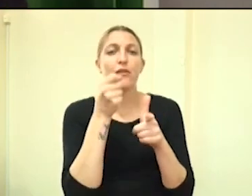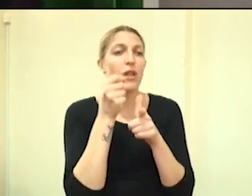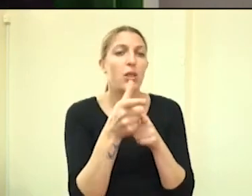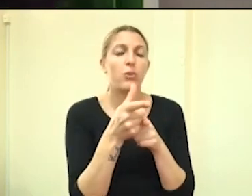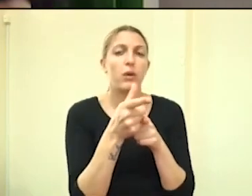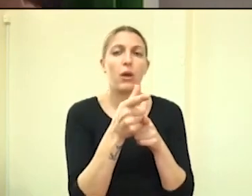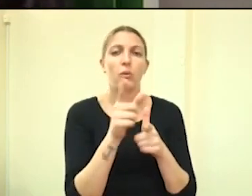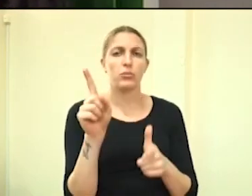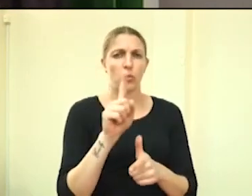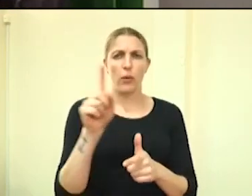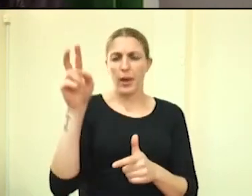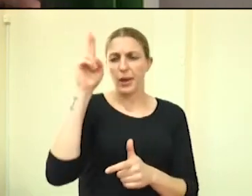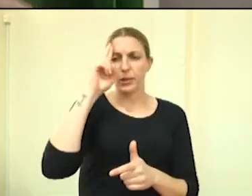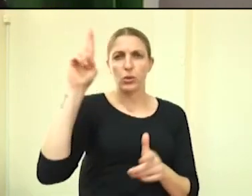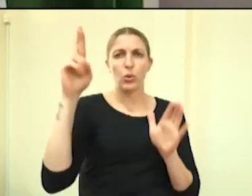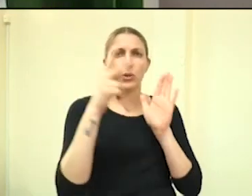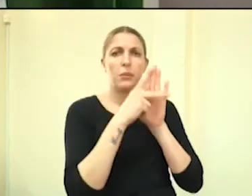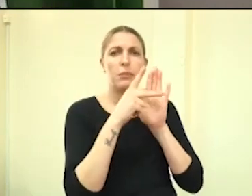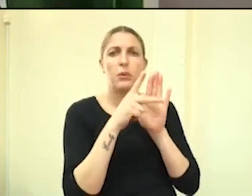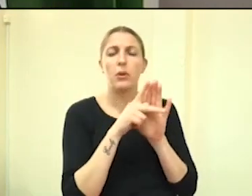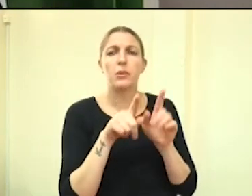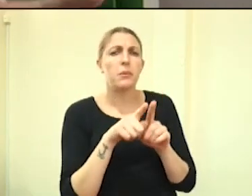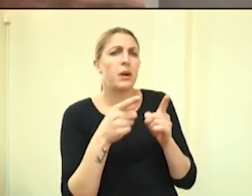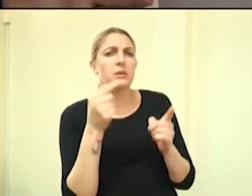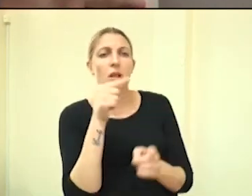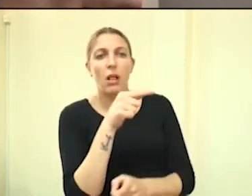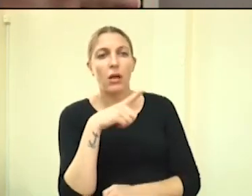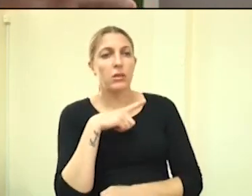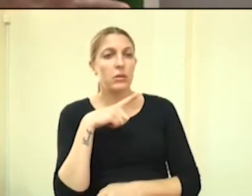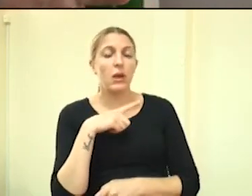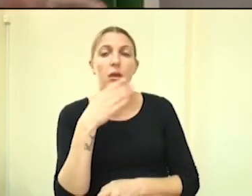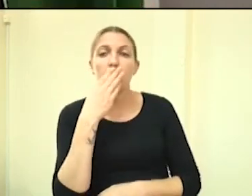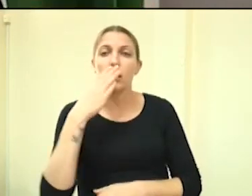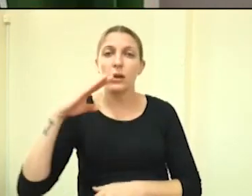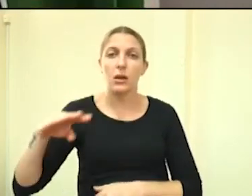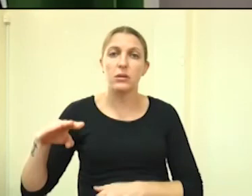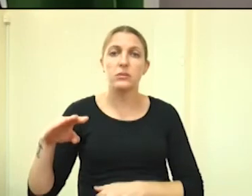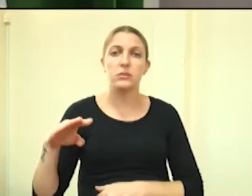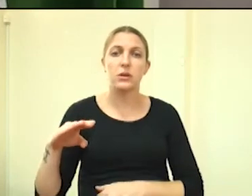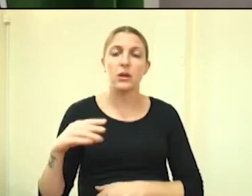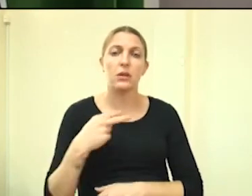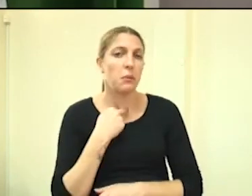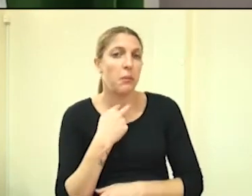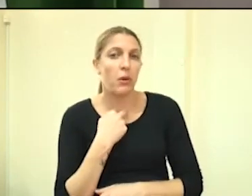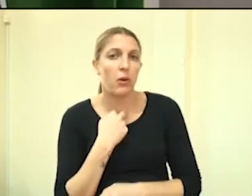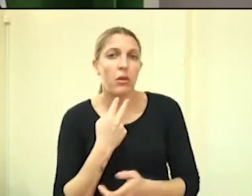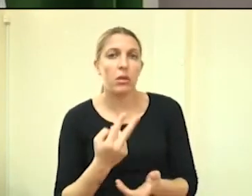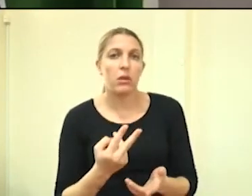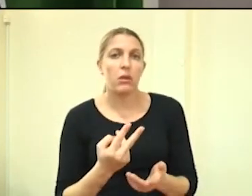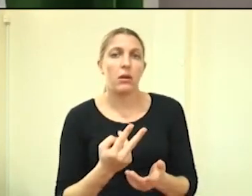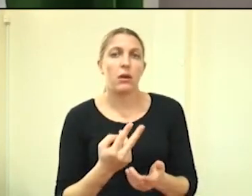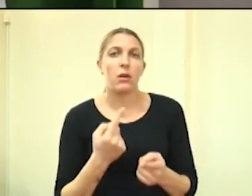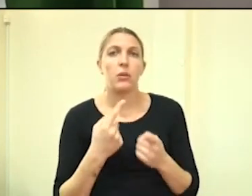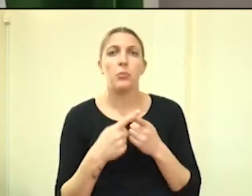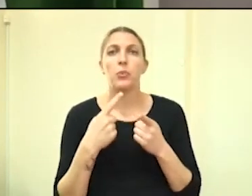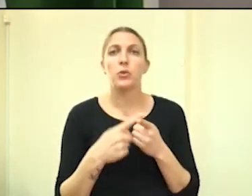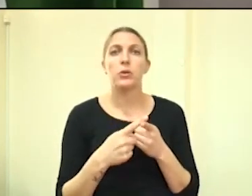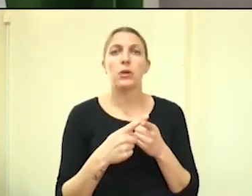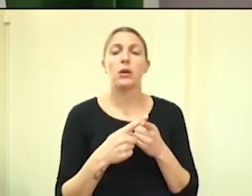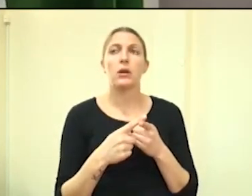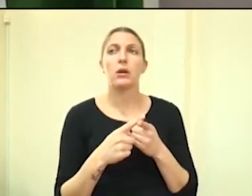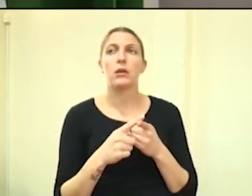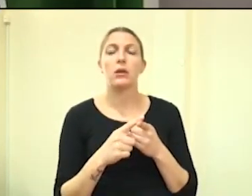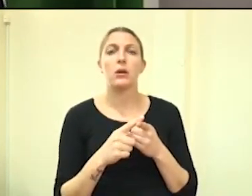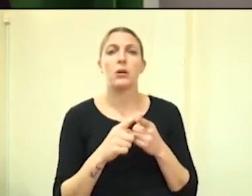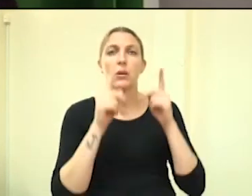proprietária. Mas tem vida, ela tem criança. Isso aí é desculpa. Até porque se tu é proprietário, tu pode vender, então... Se tu é inquilino, enquanto tu